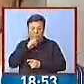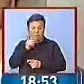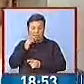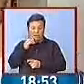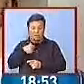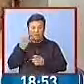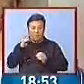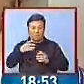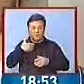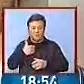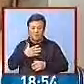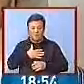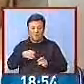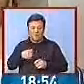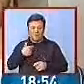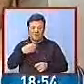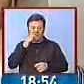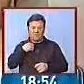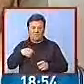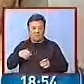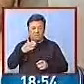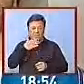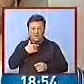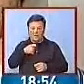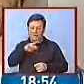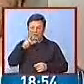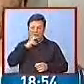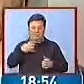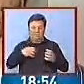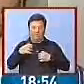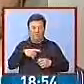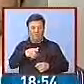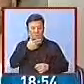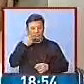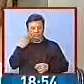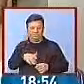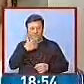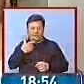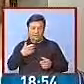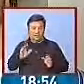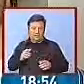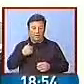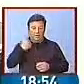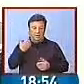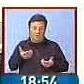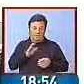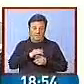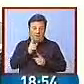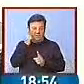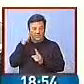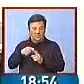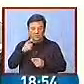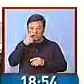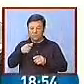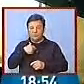vergonha de jogar mal e depois meus colegas mandavam lá a boquinha, epá, não jogas nada e pronto. Então é mais nesse sentido de